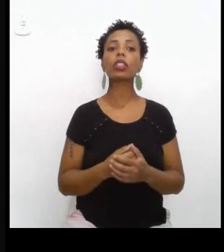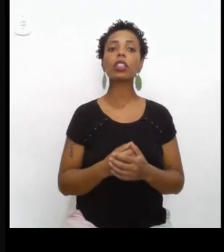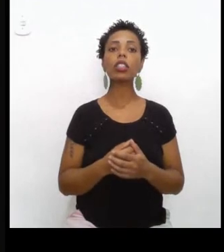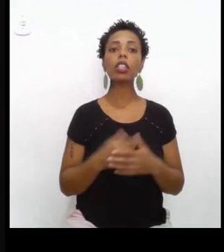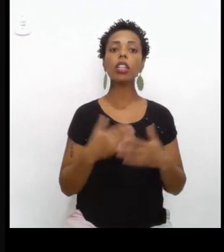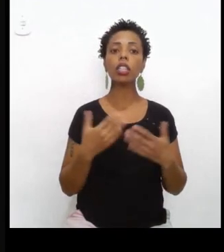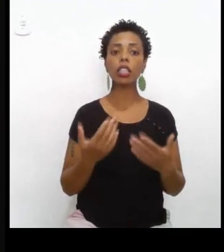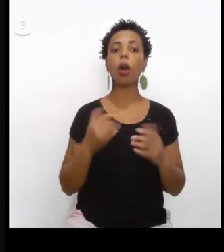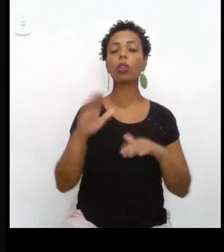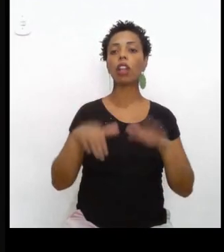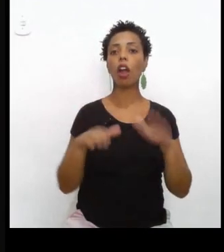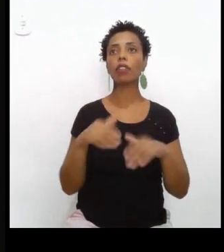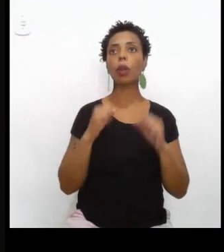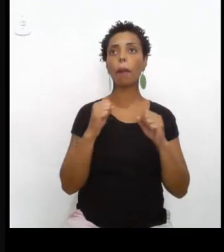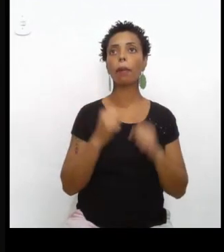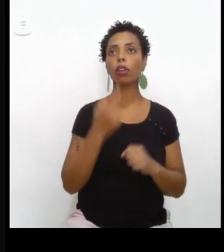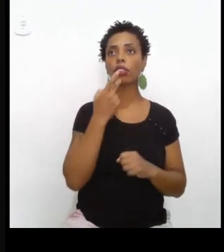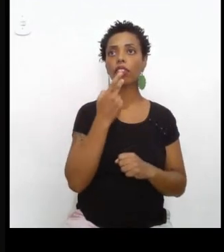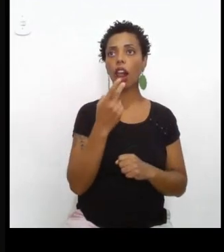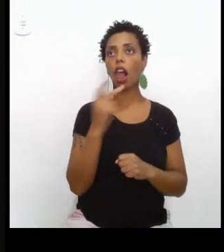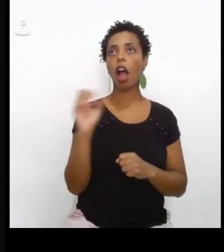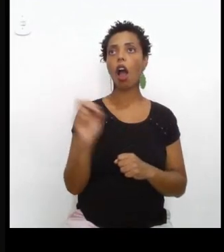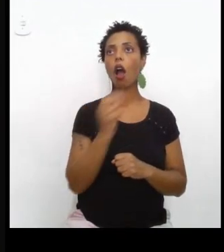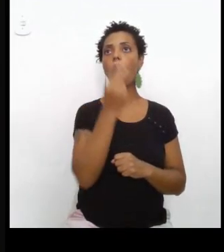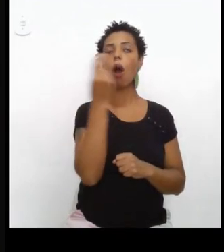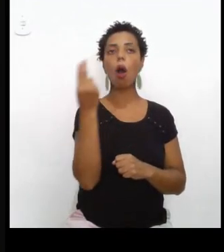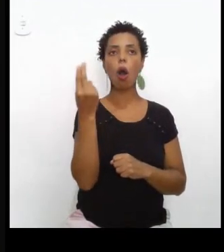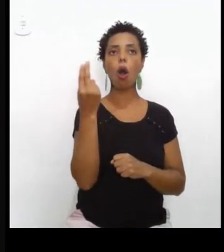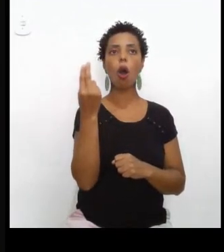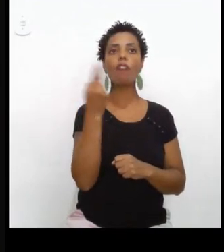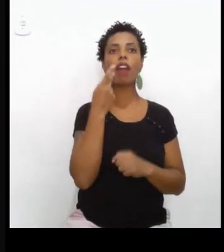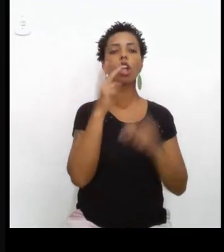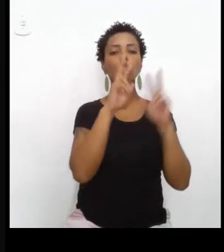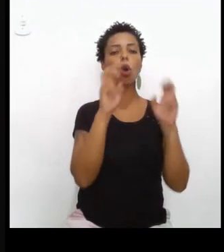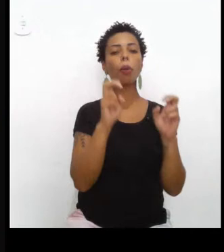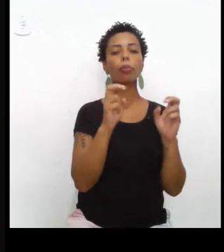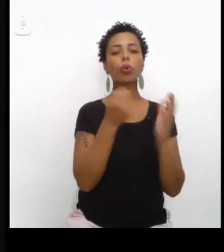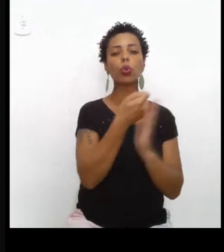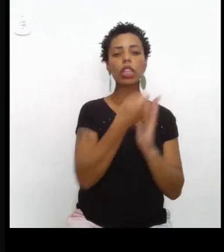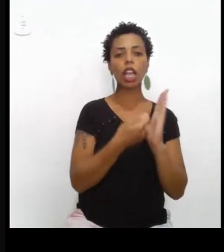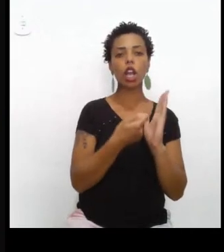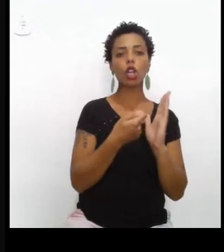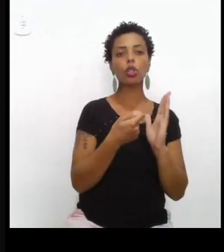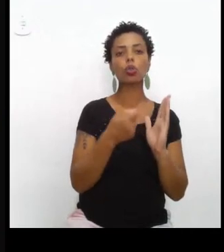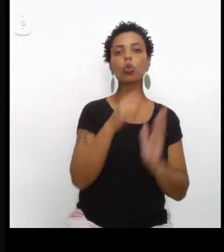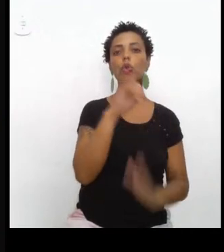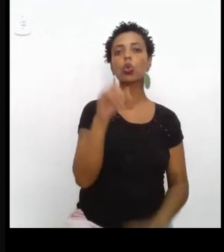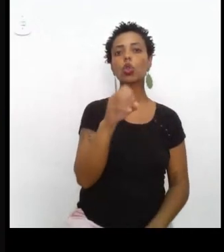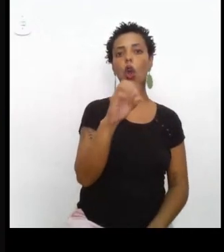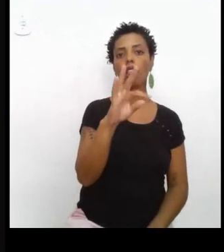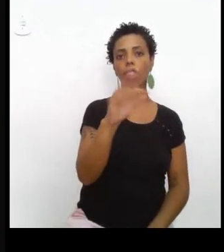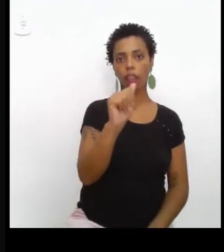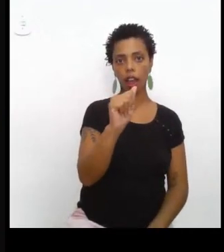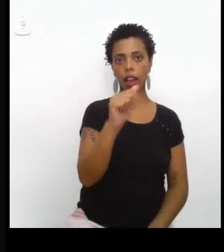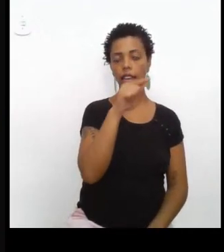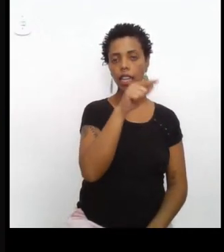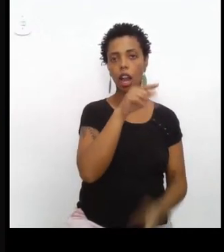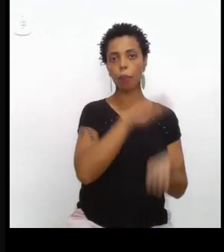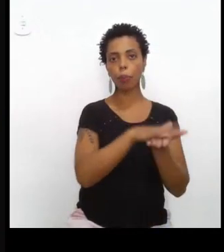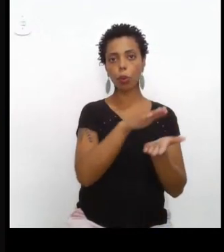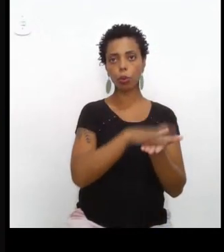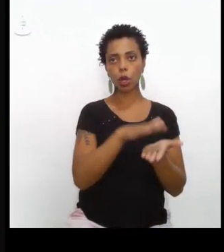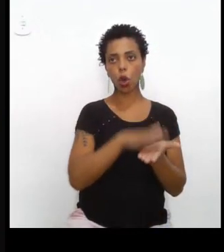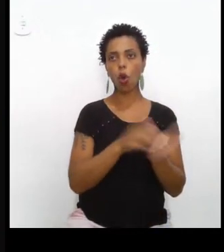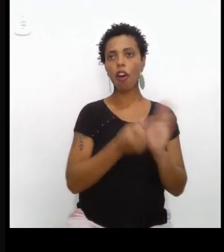eu pudesse falar assim o remeter até um texto DJ que foi publicado e tem uma série de